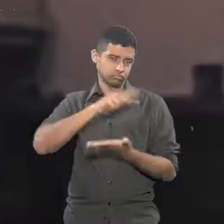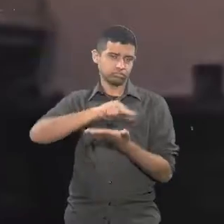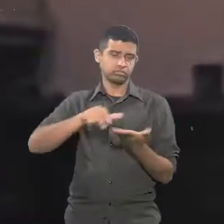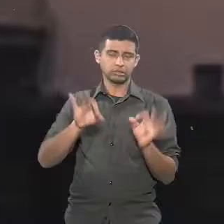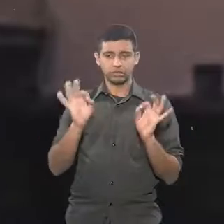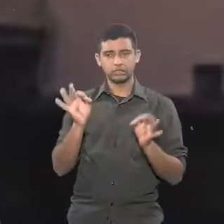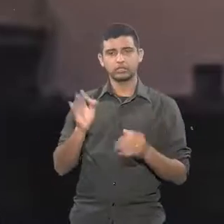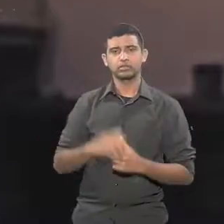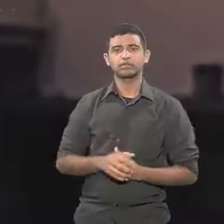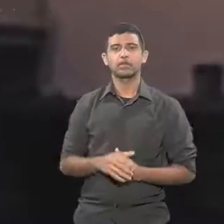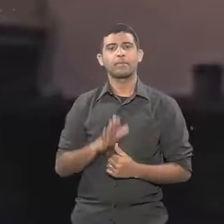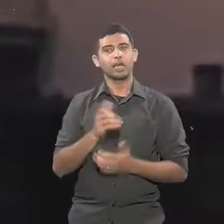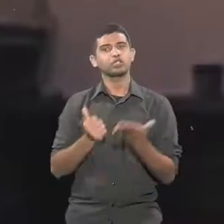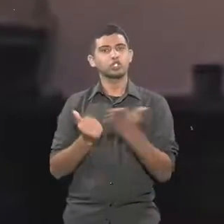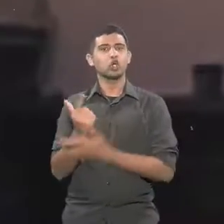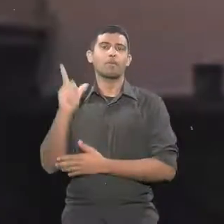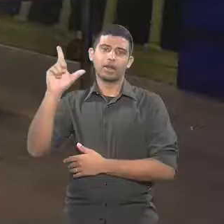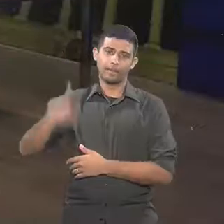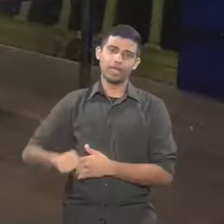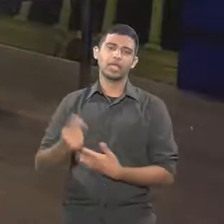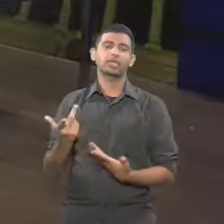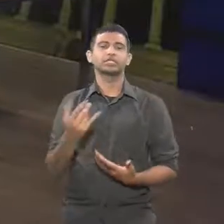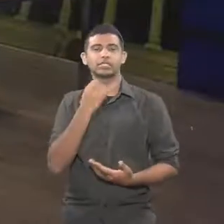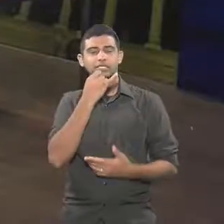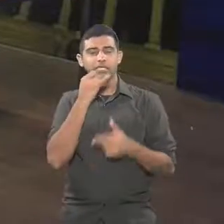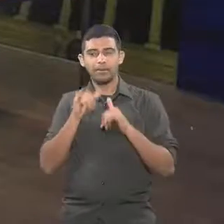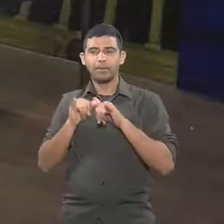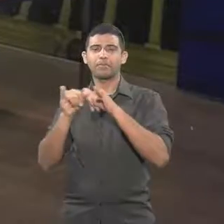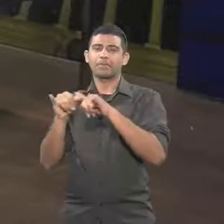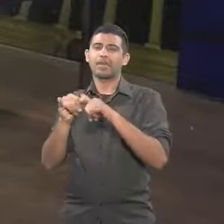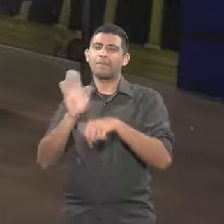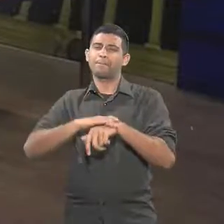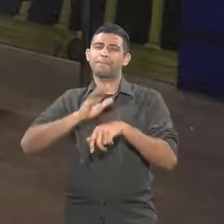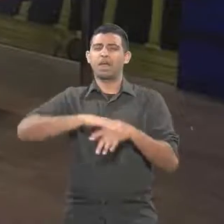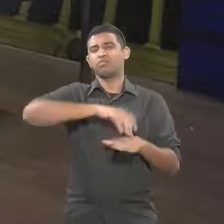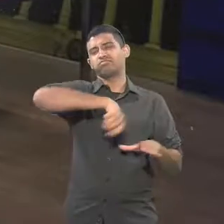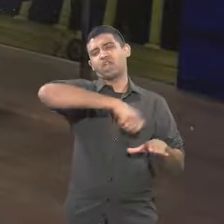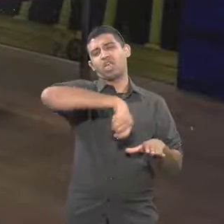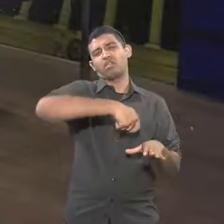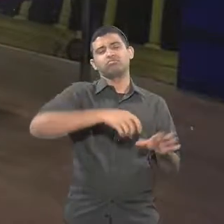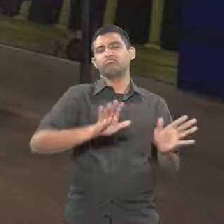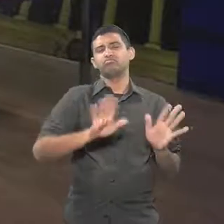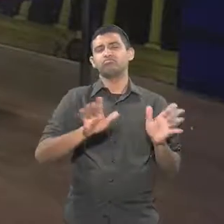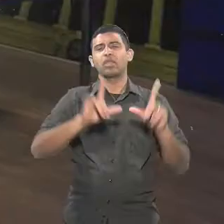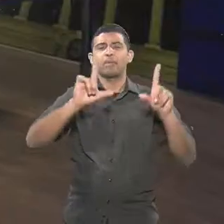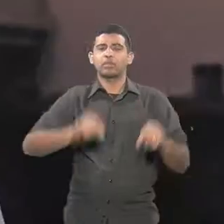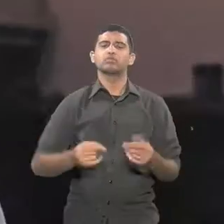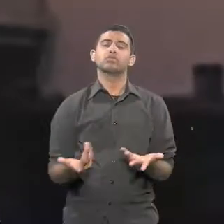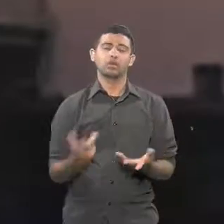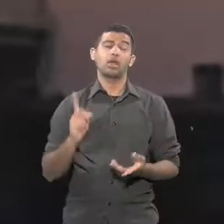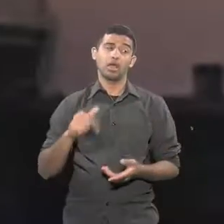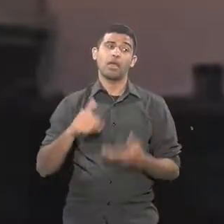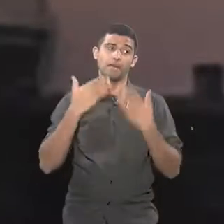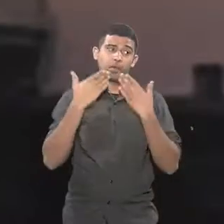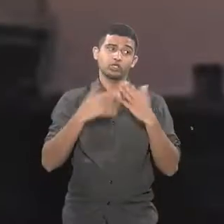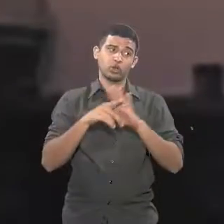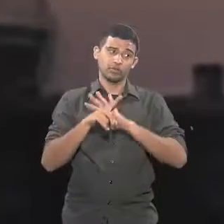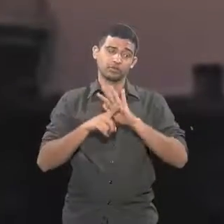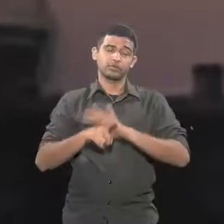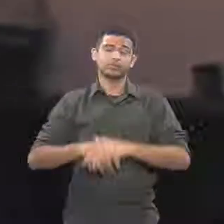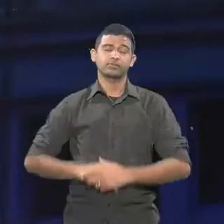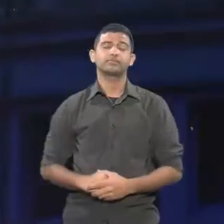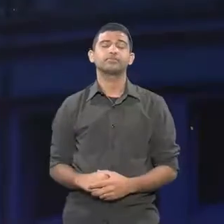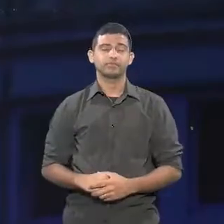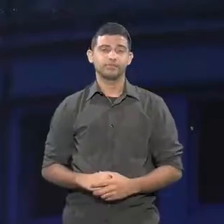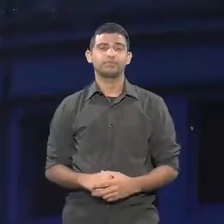Exato. Mas estão comprando menos ali no supermercado para cozinhar em casa. Exato. É o que a pesquisa vem mostrando no tempo.